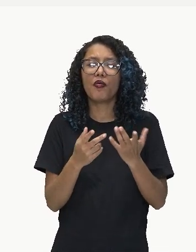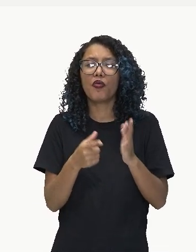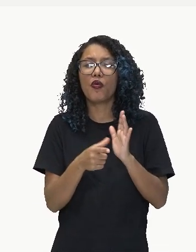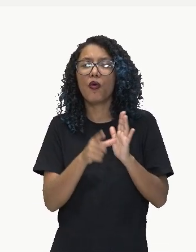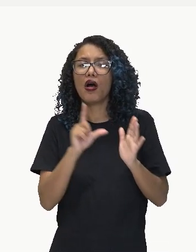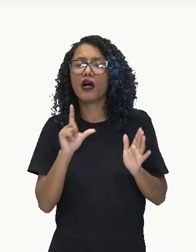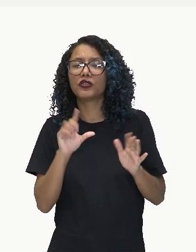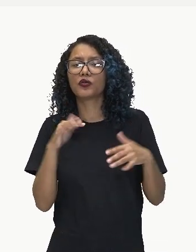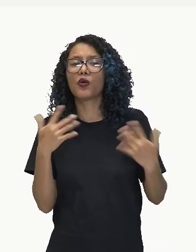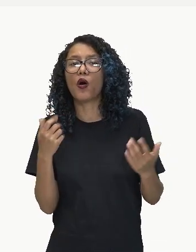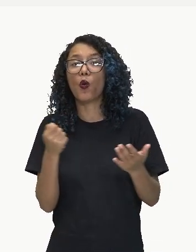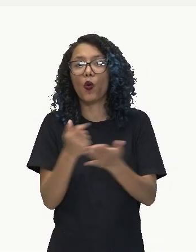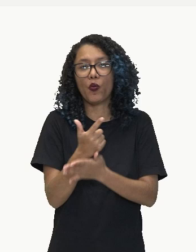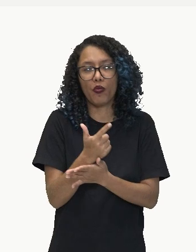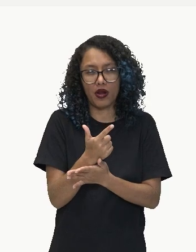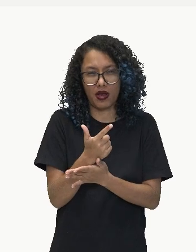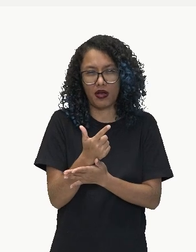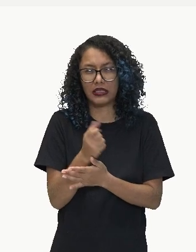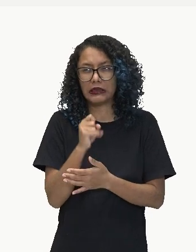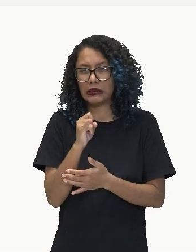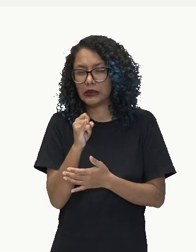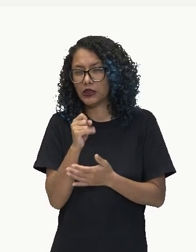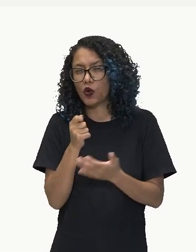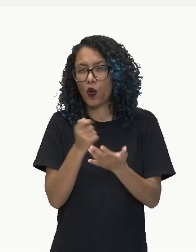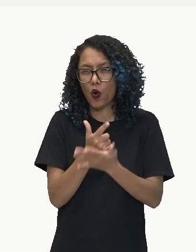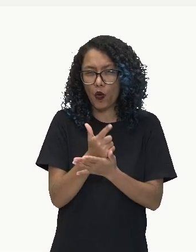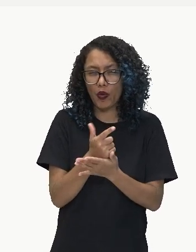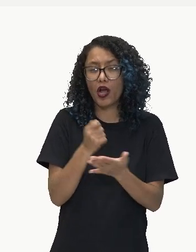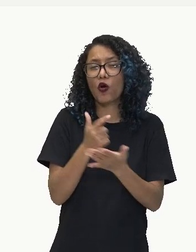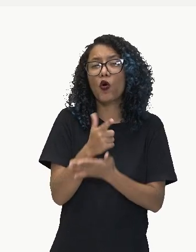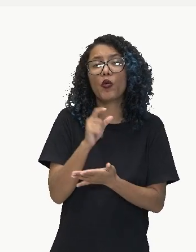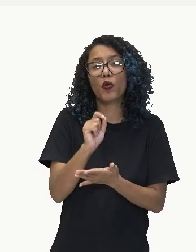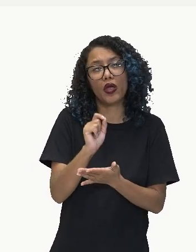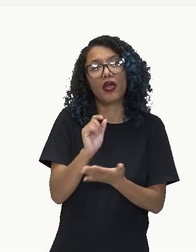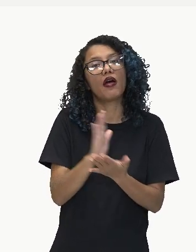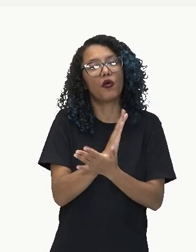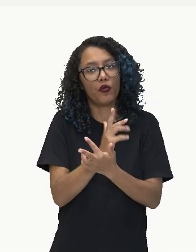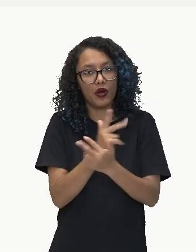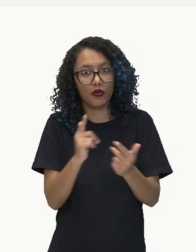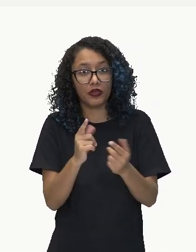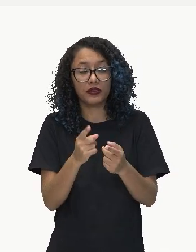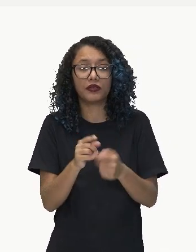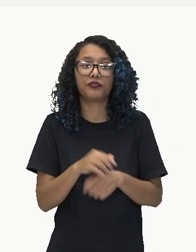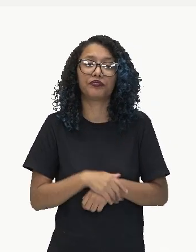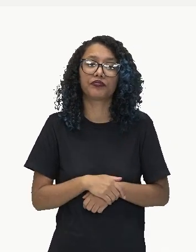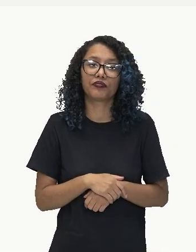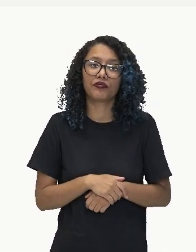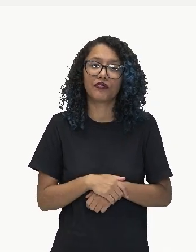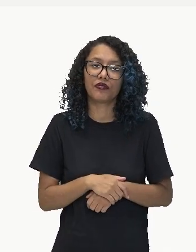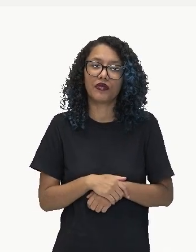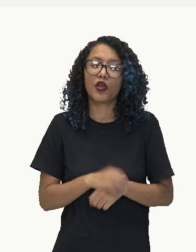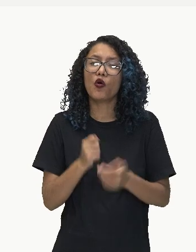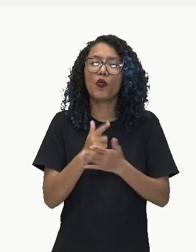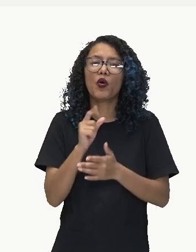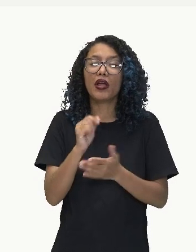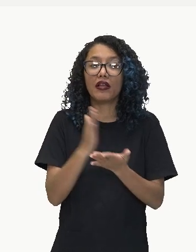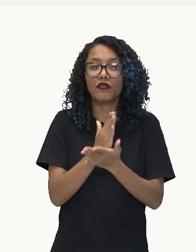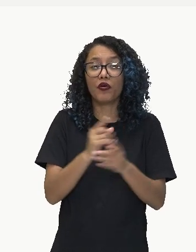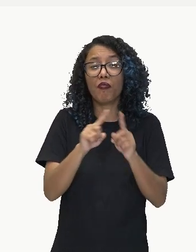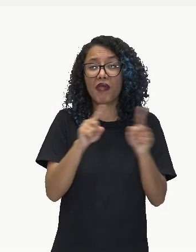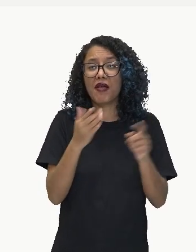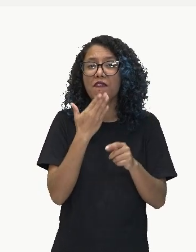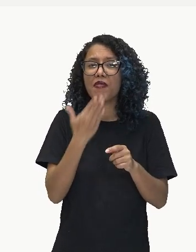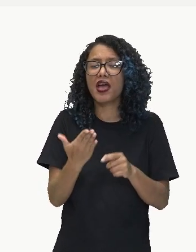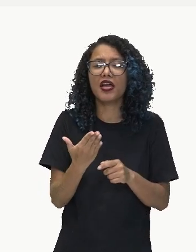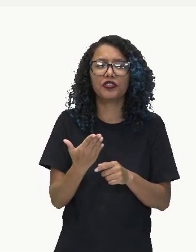Quem compra alguma coisa. No caso ali foi o livro, objeto direto, né? Mas quem pede, pessoal? Eis aí o verbo pedir. Na